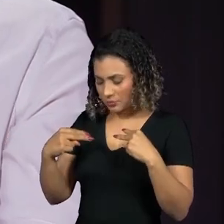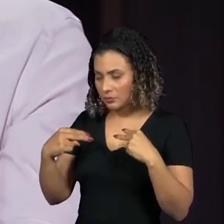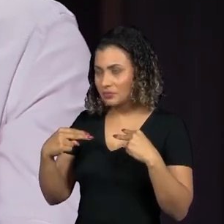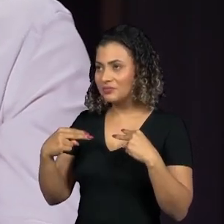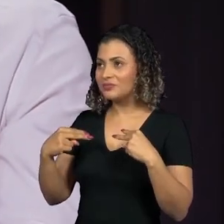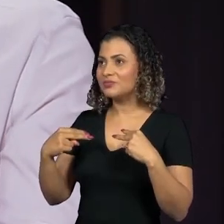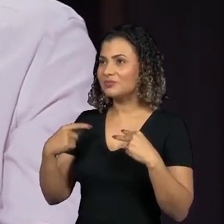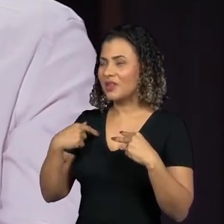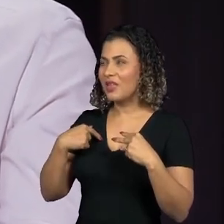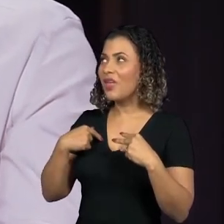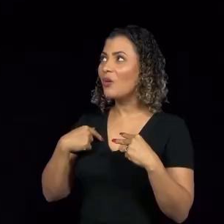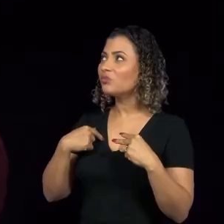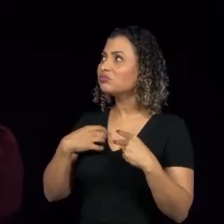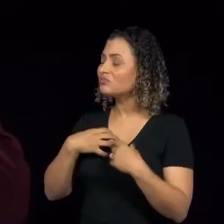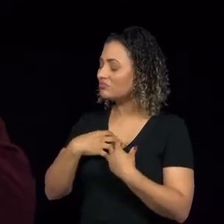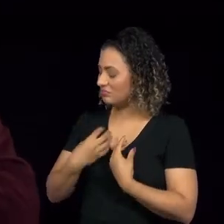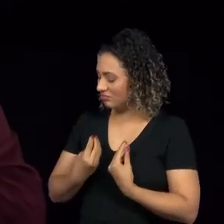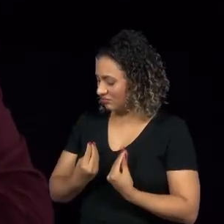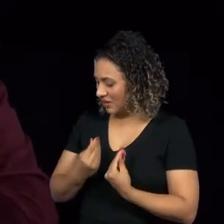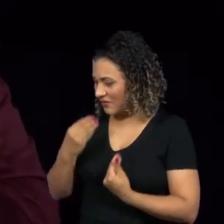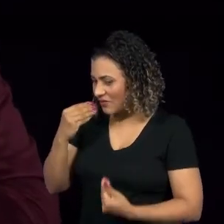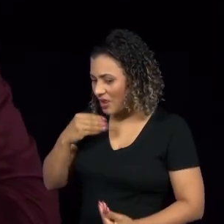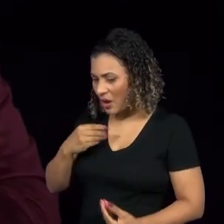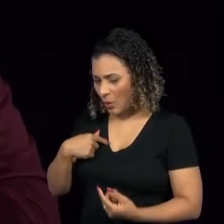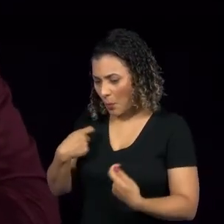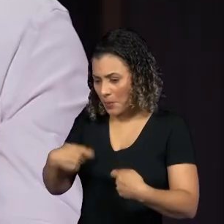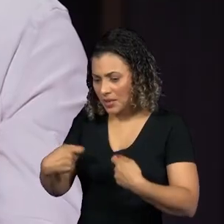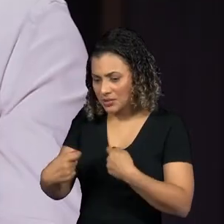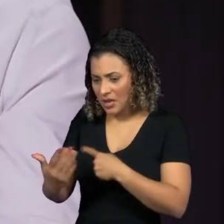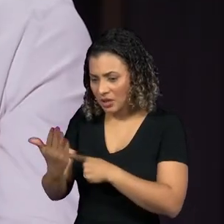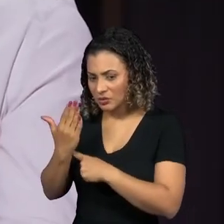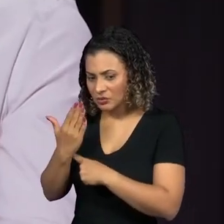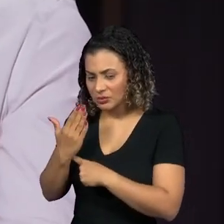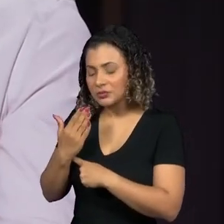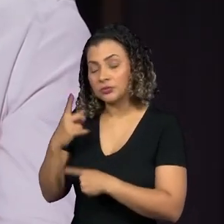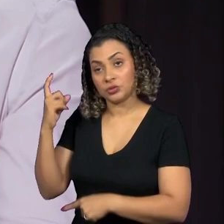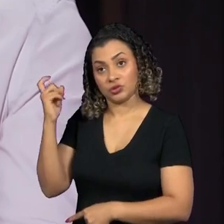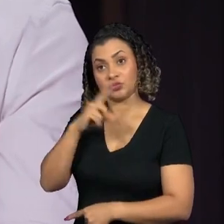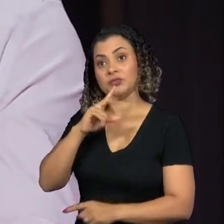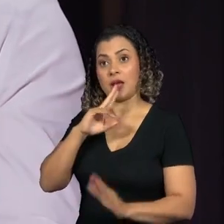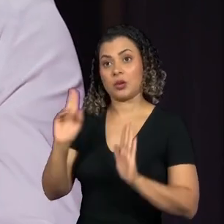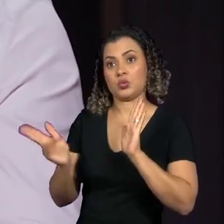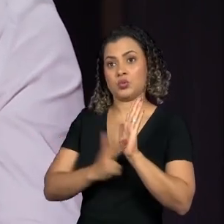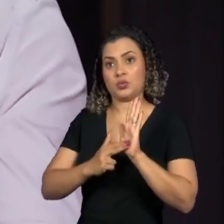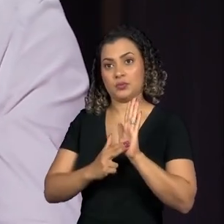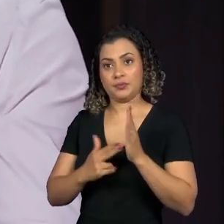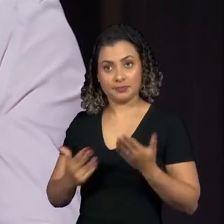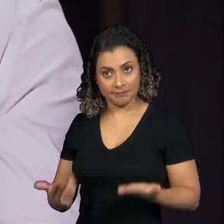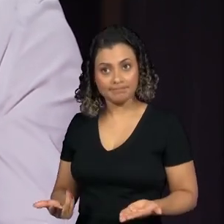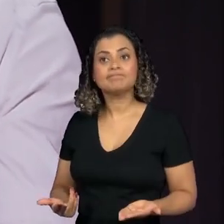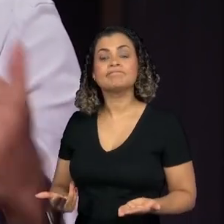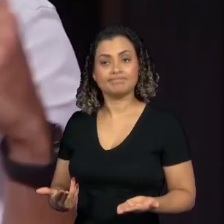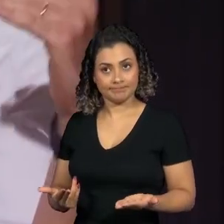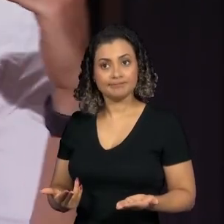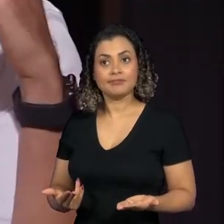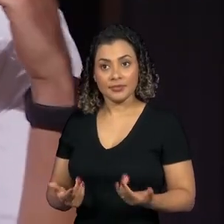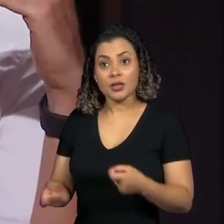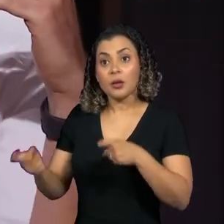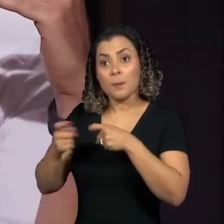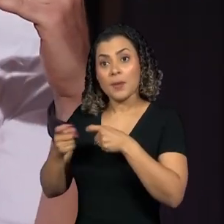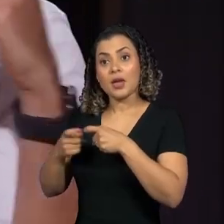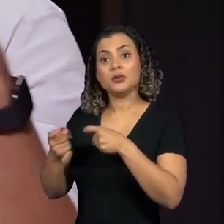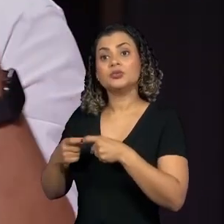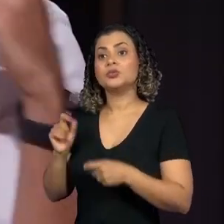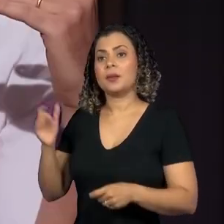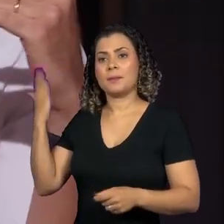posição de vulnerabilidade é muito difícil é muito difícil você contestar né o médico tinha ali